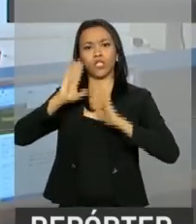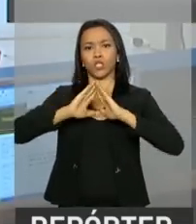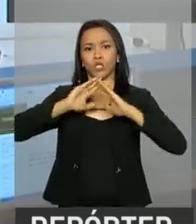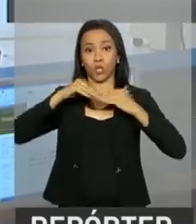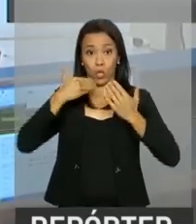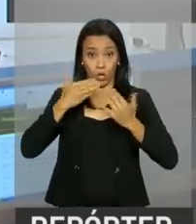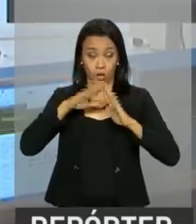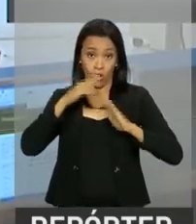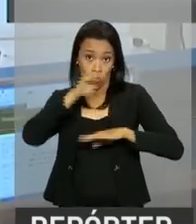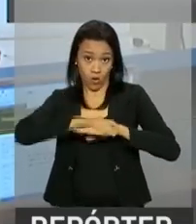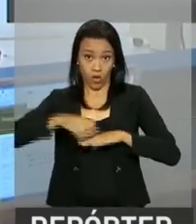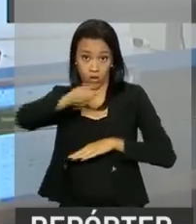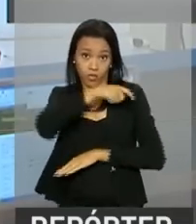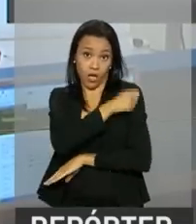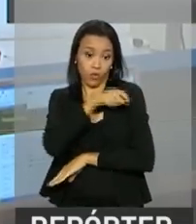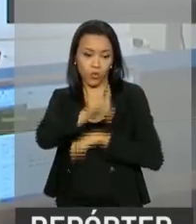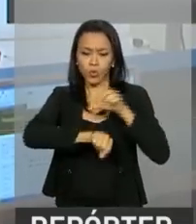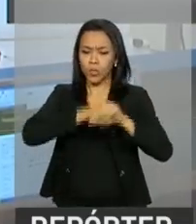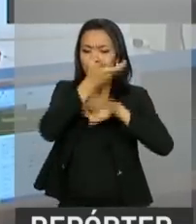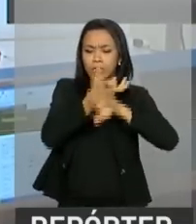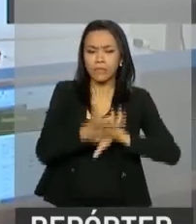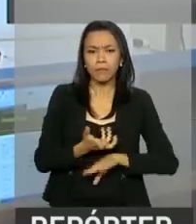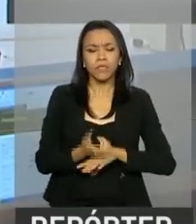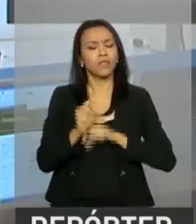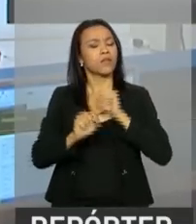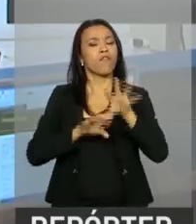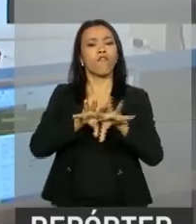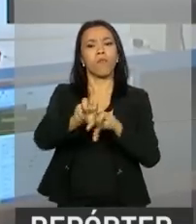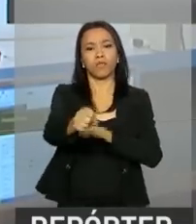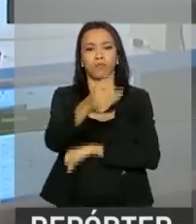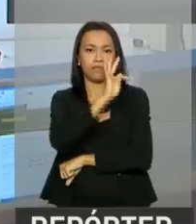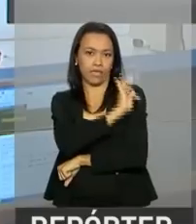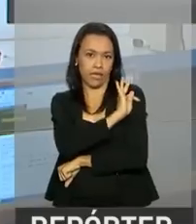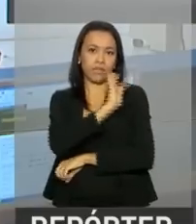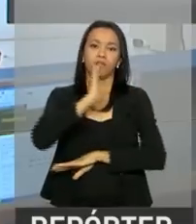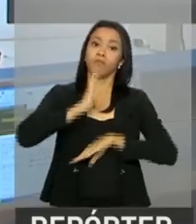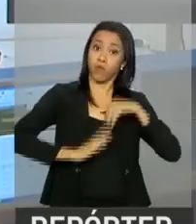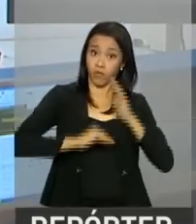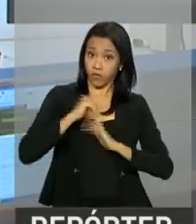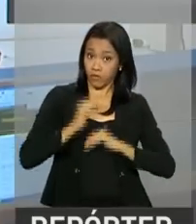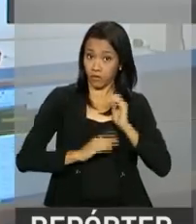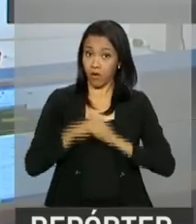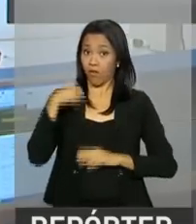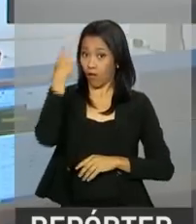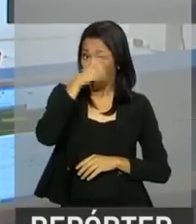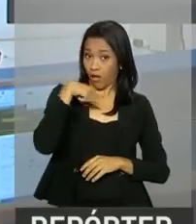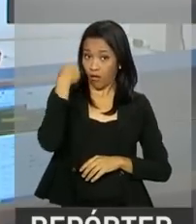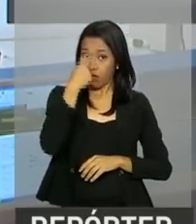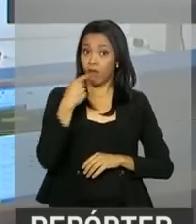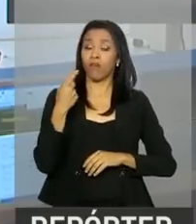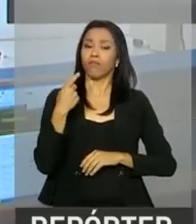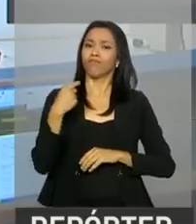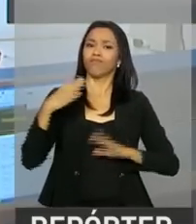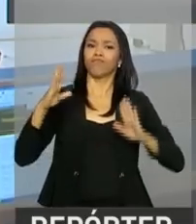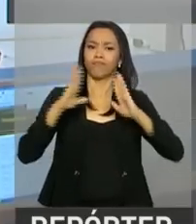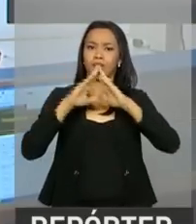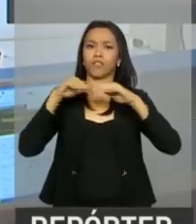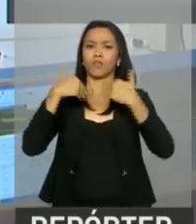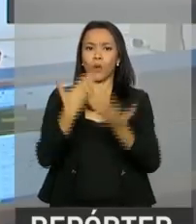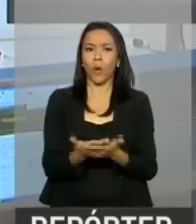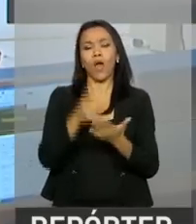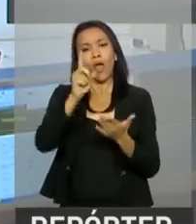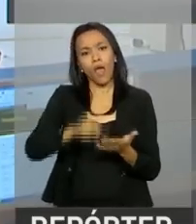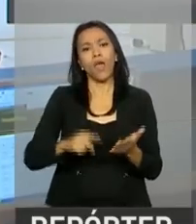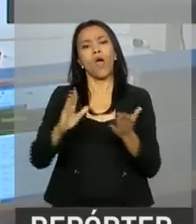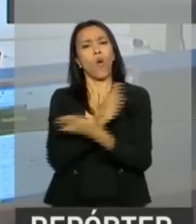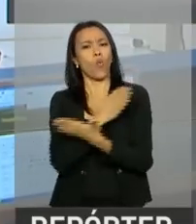maior afinidade e a possibilidade de optar por uma formação técnica profissional na carga horária da escola. Estas são algumas das